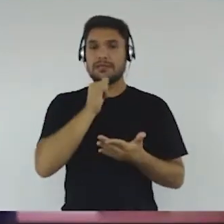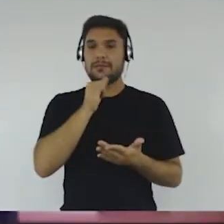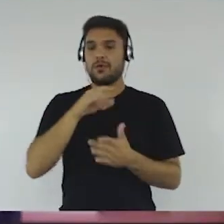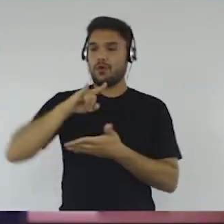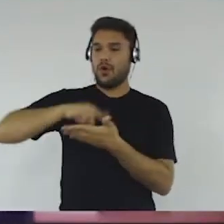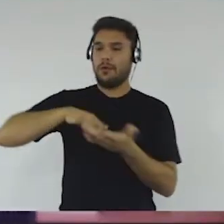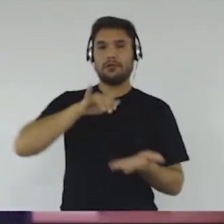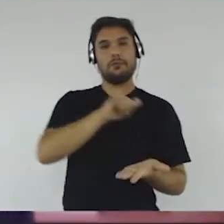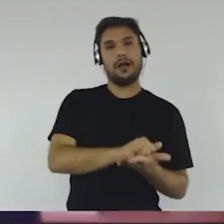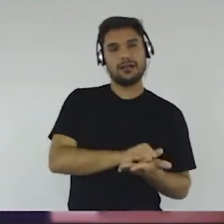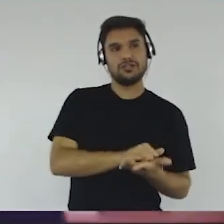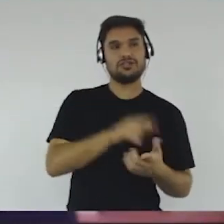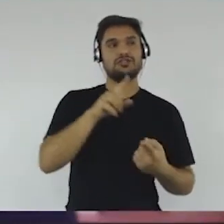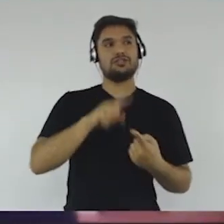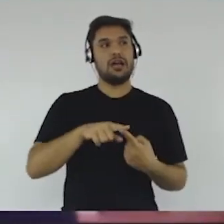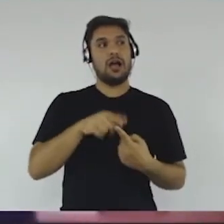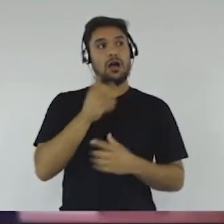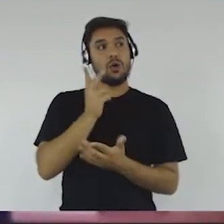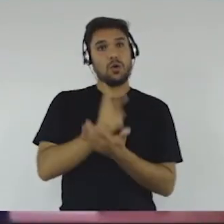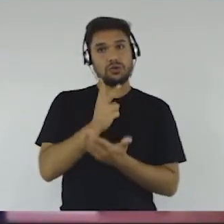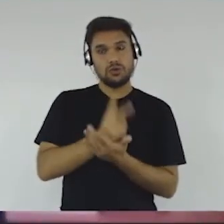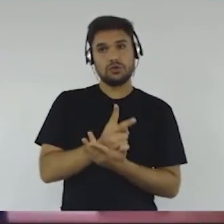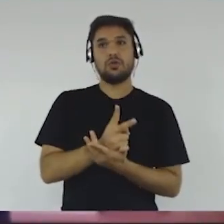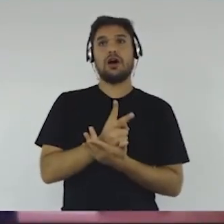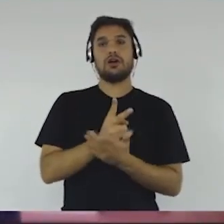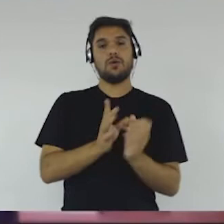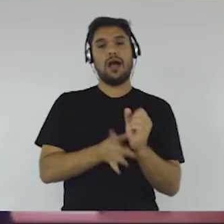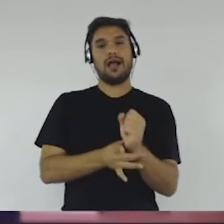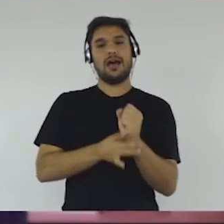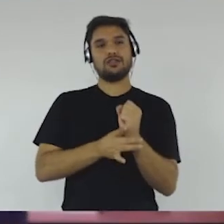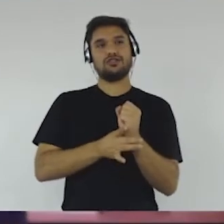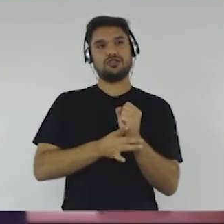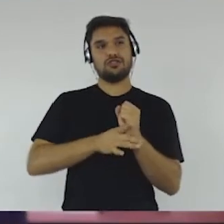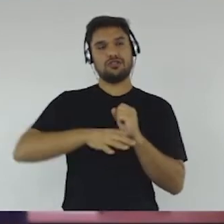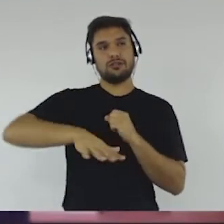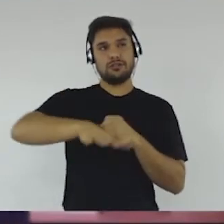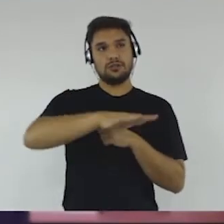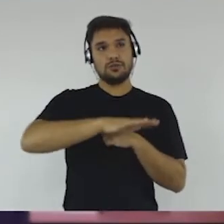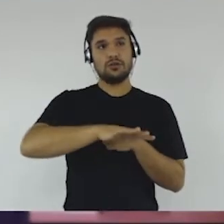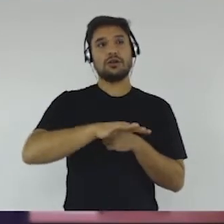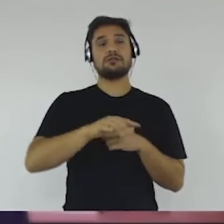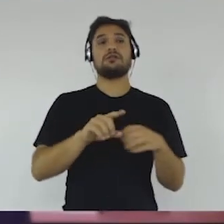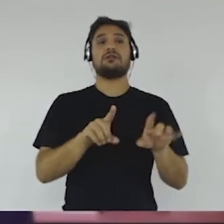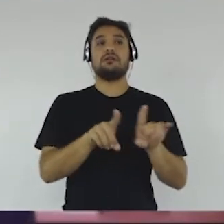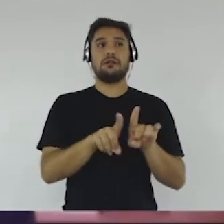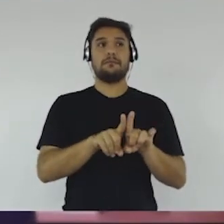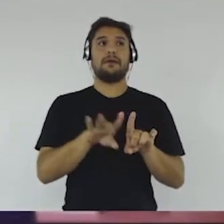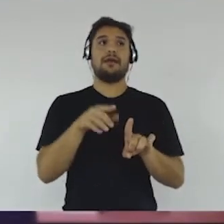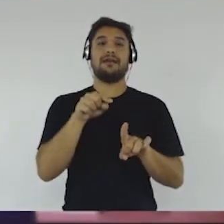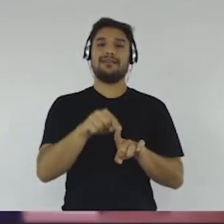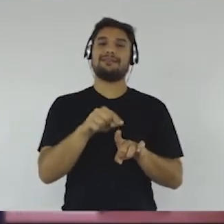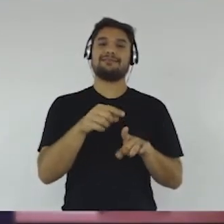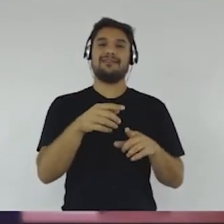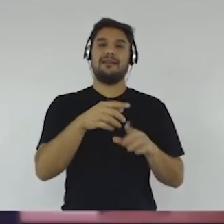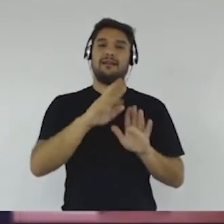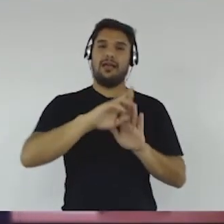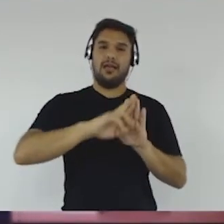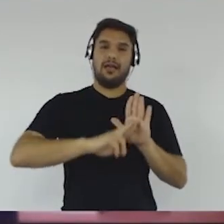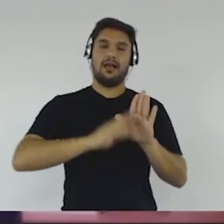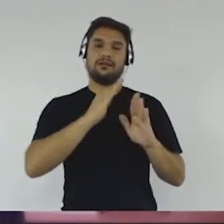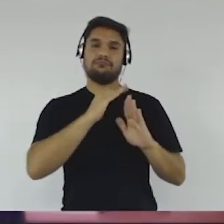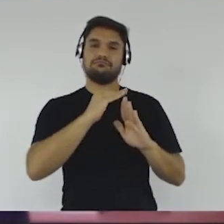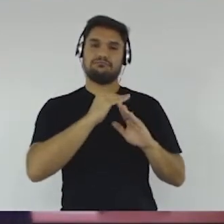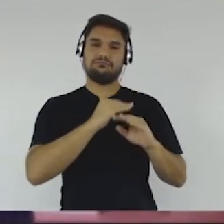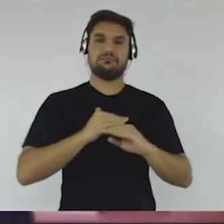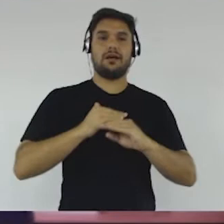documentos e petições, preservando não só a garantia da segurança desse protocolo virtual, mas como também,